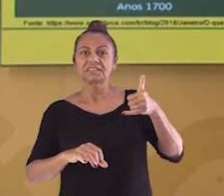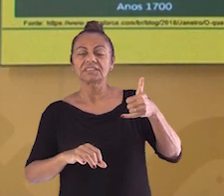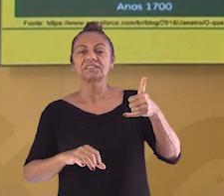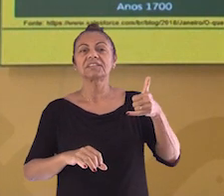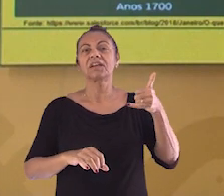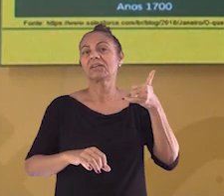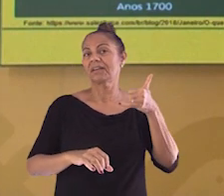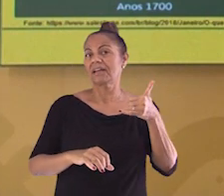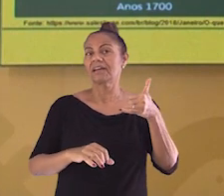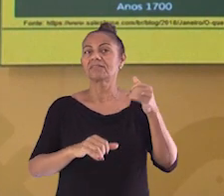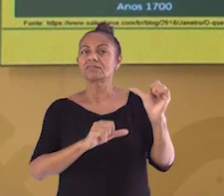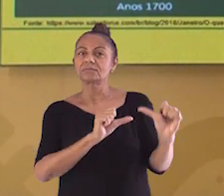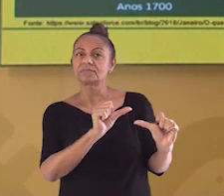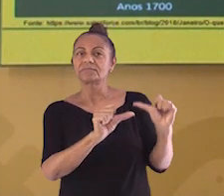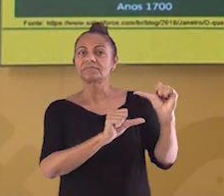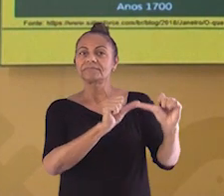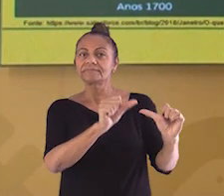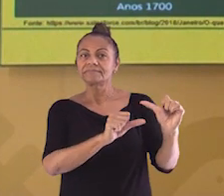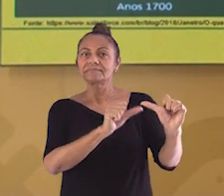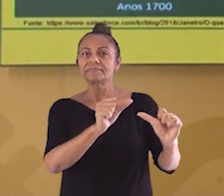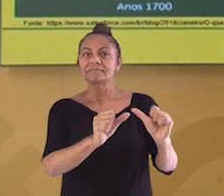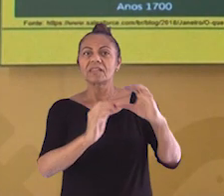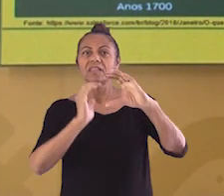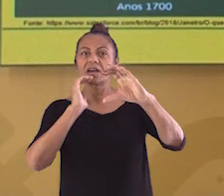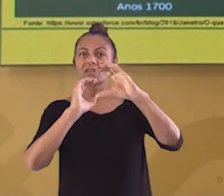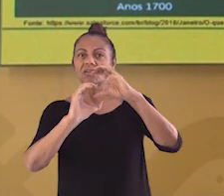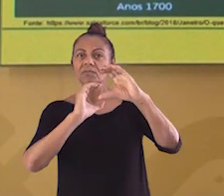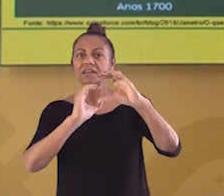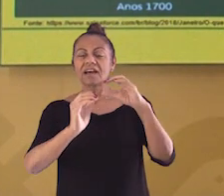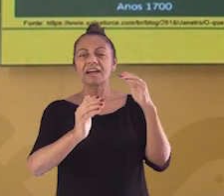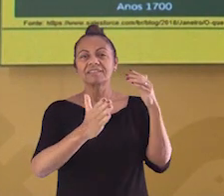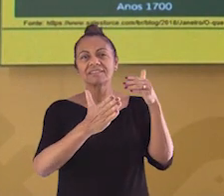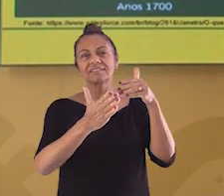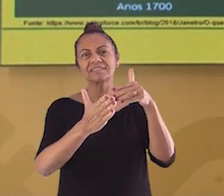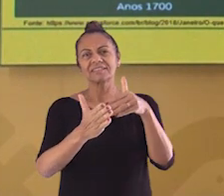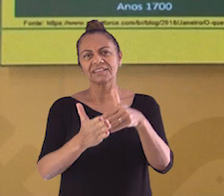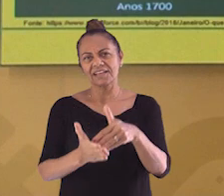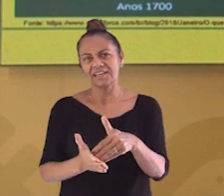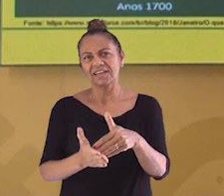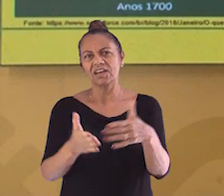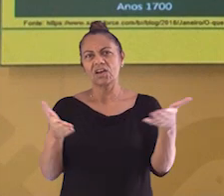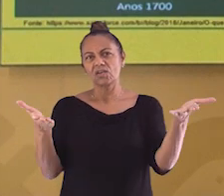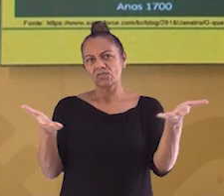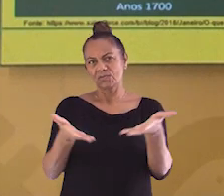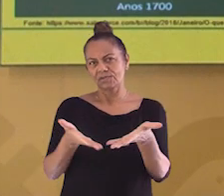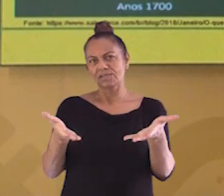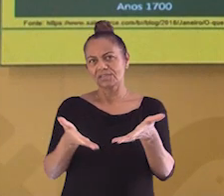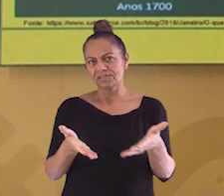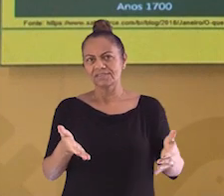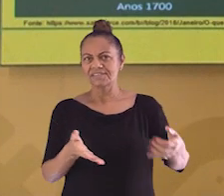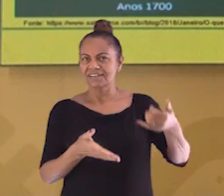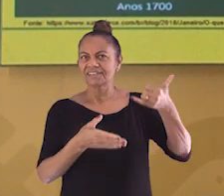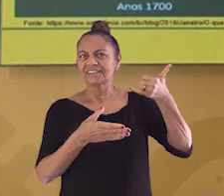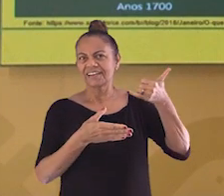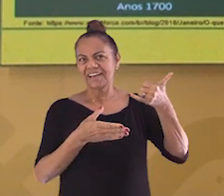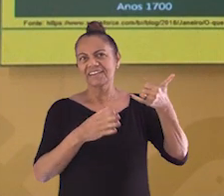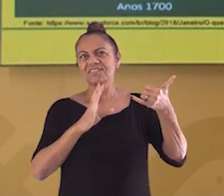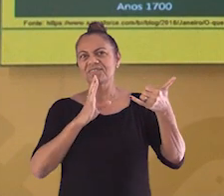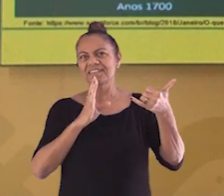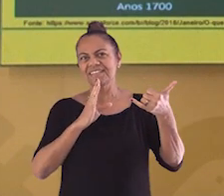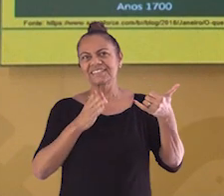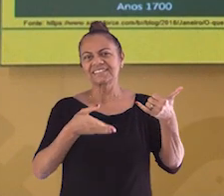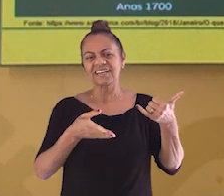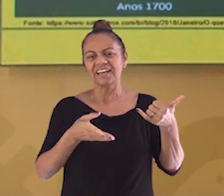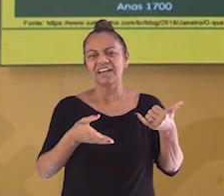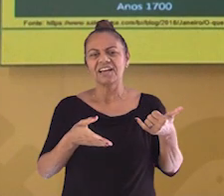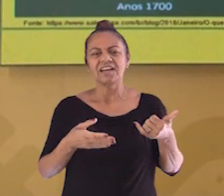celulares, e aí a gente foi mudando as formas de se comunicar até chegar ao celular que a gente conhece hoje. E